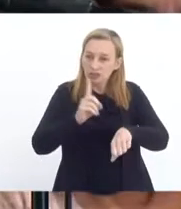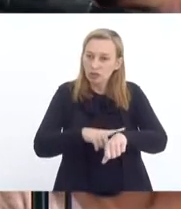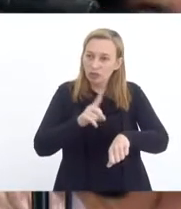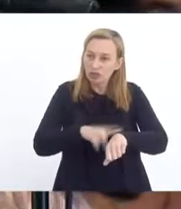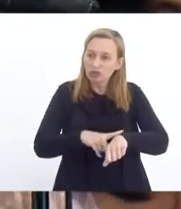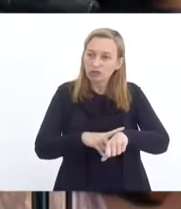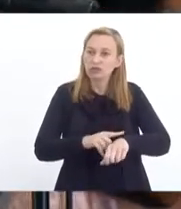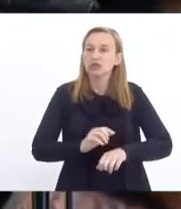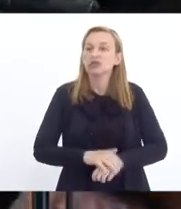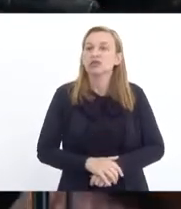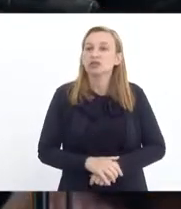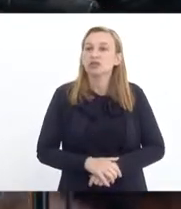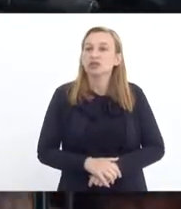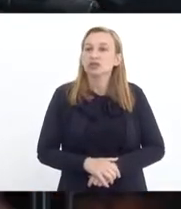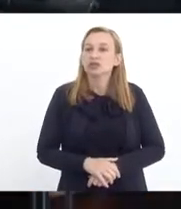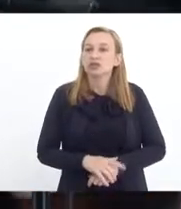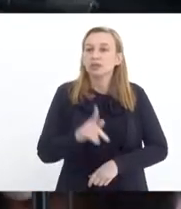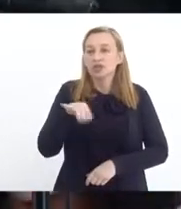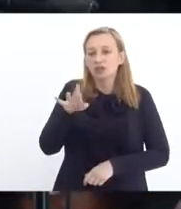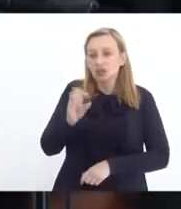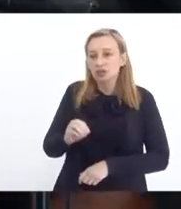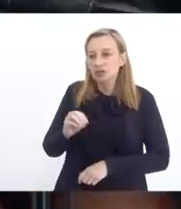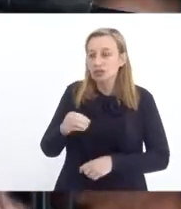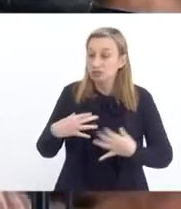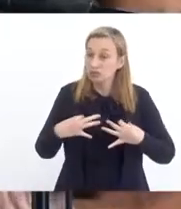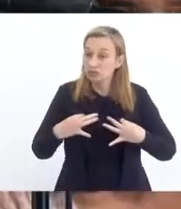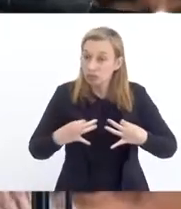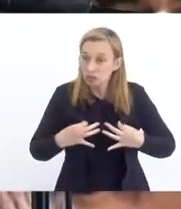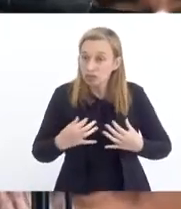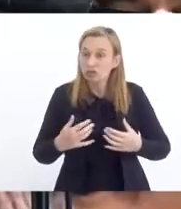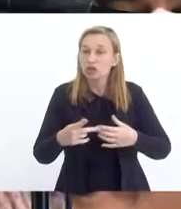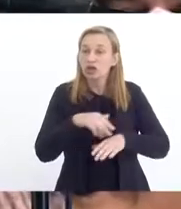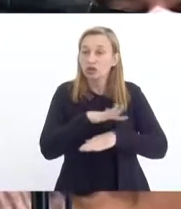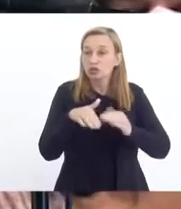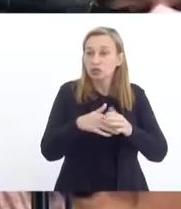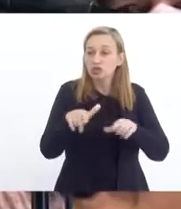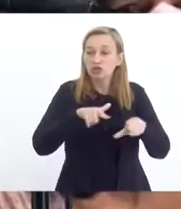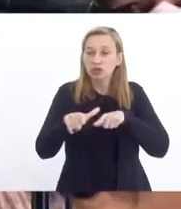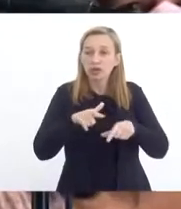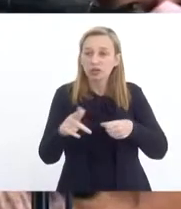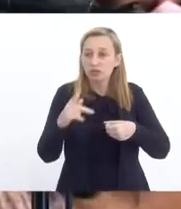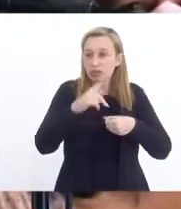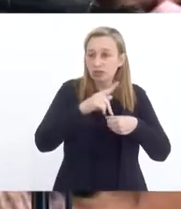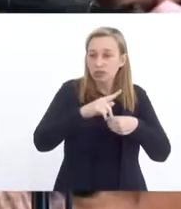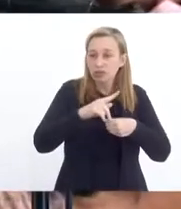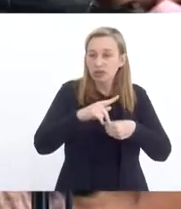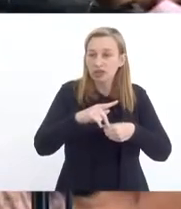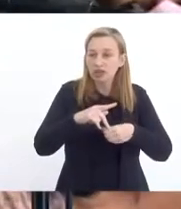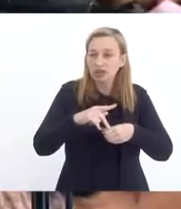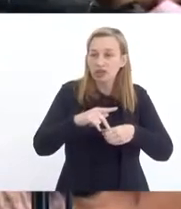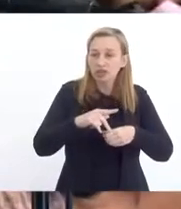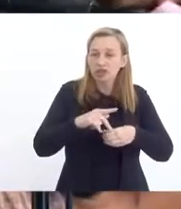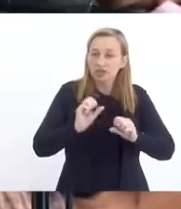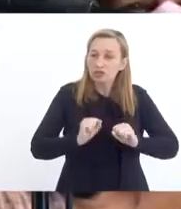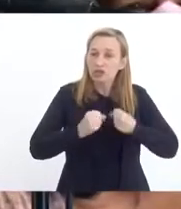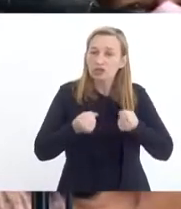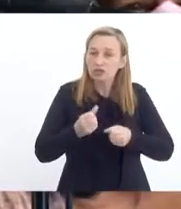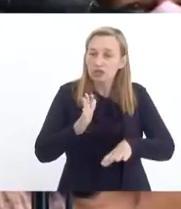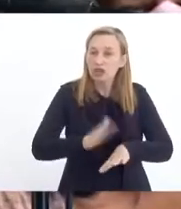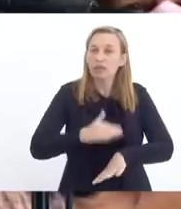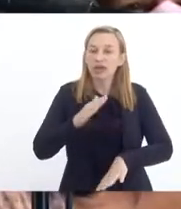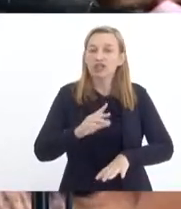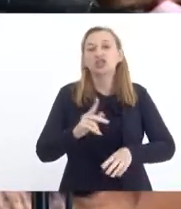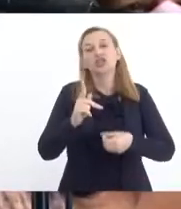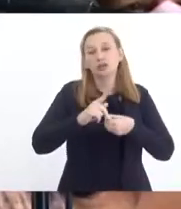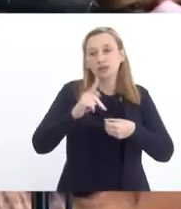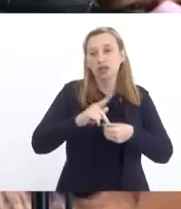e coloco o nosso Sindipetro NF à disposição, os trabalhadores da Petrobras, eles são os maiores defensores dessa